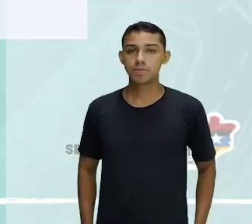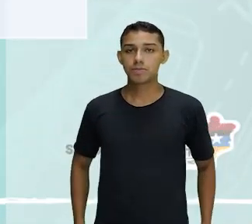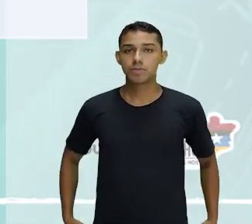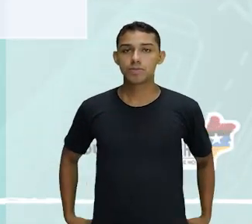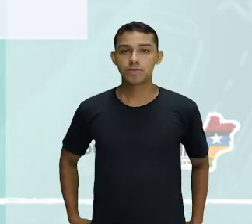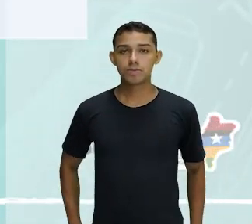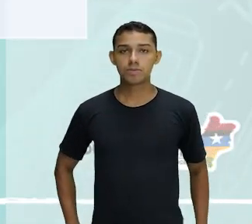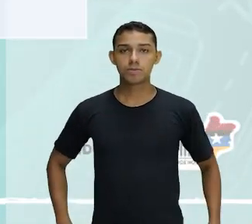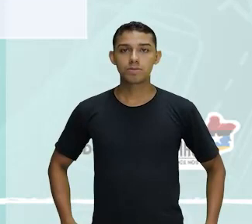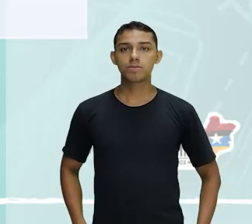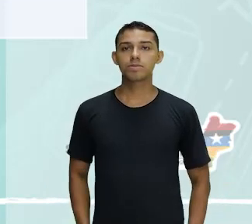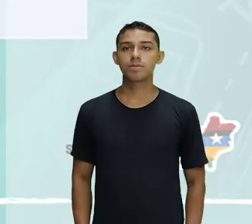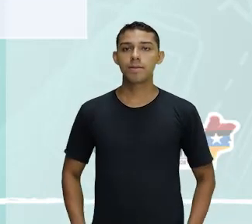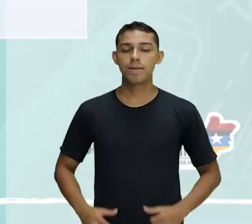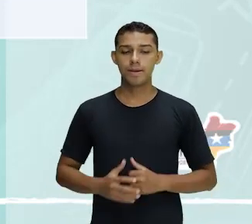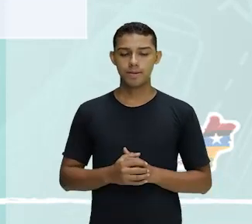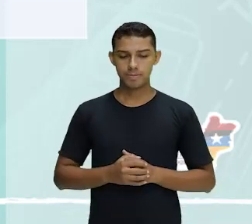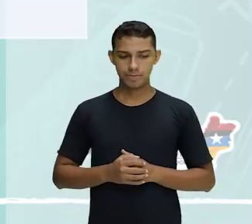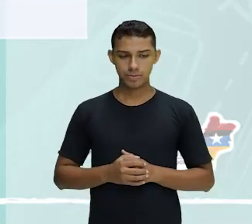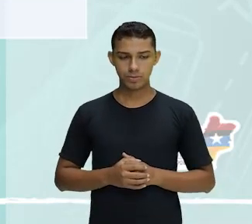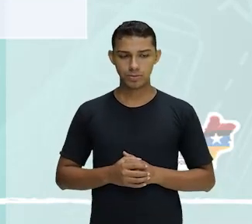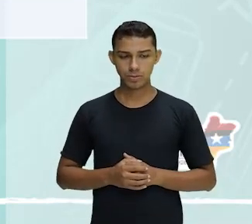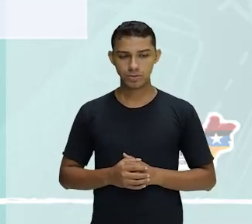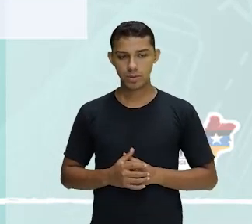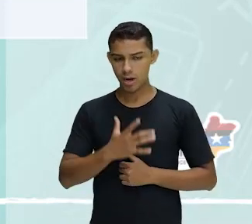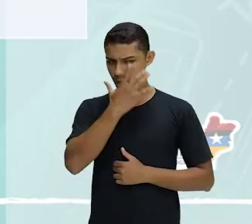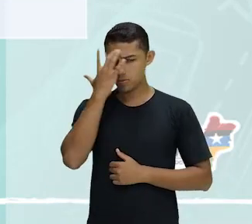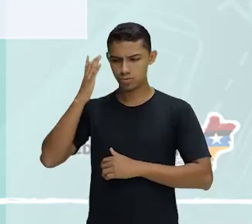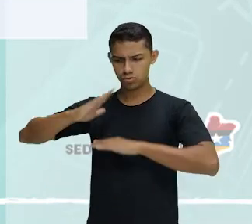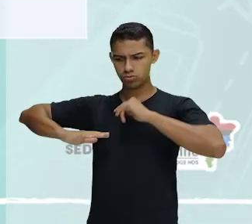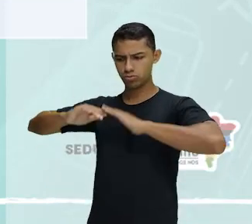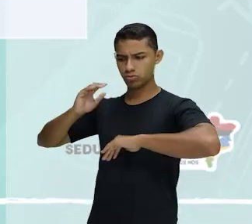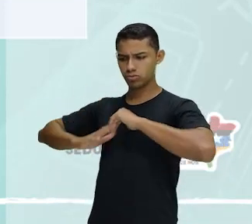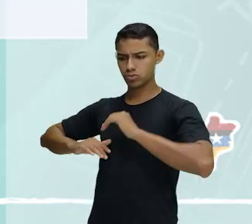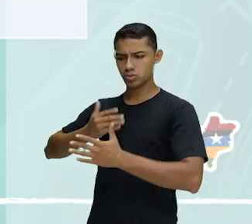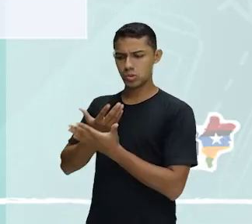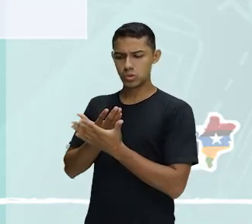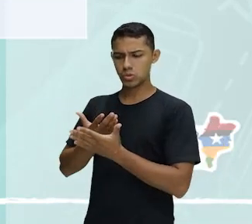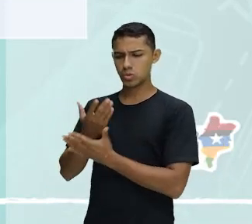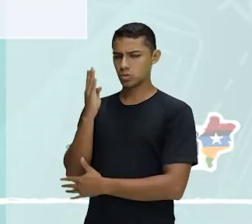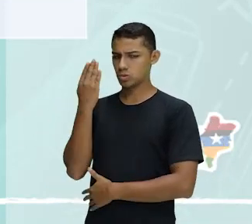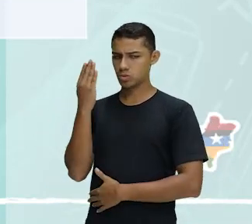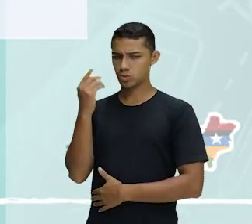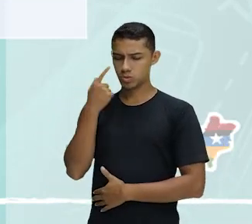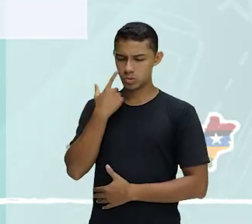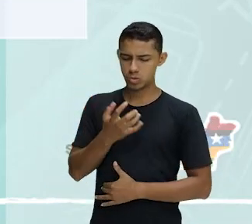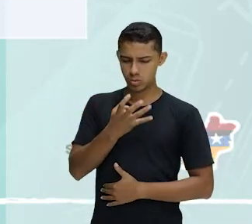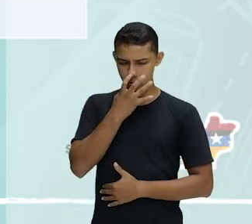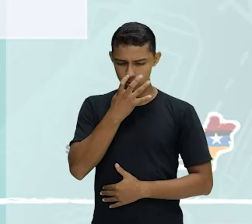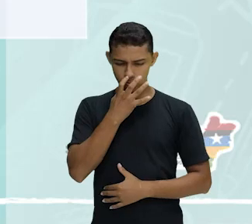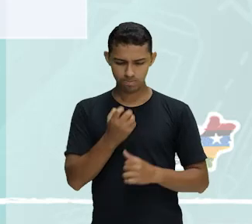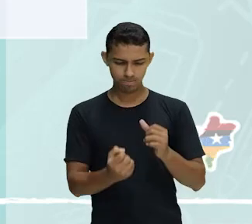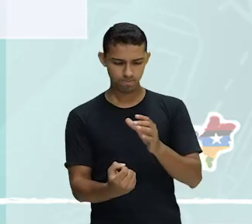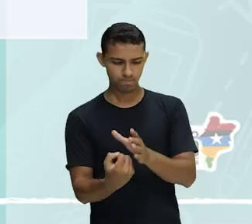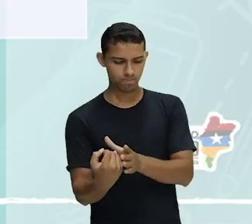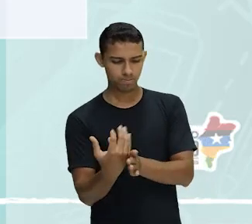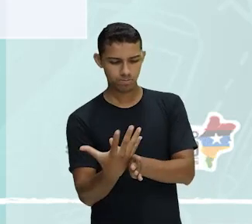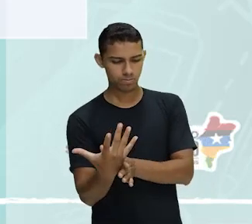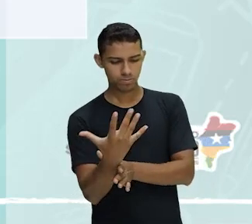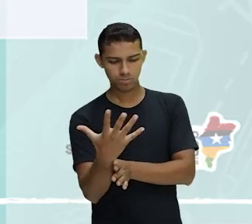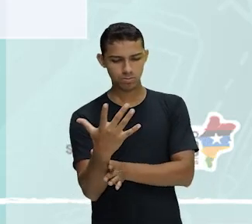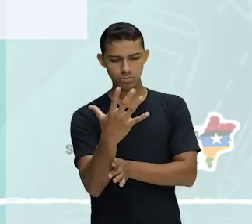número 3, diz o seguinte: um biólogo acompanhou o crescimento da folha de uma planta aquática, cuja forma